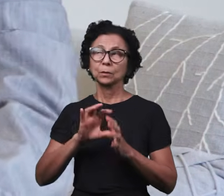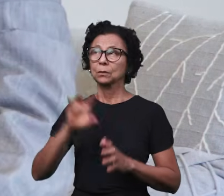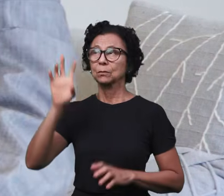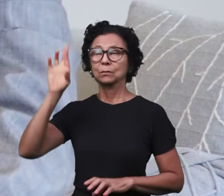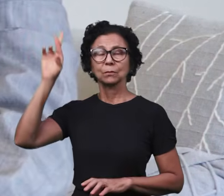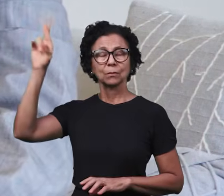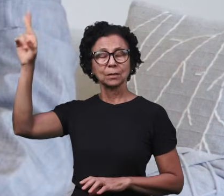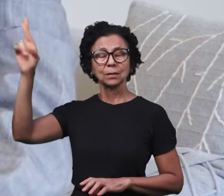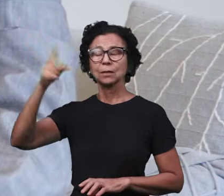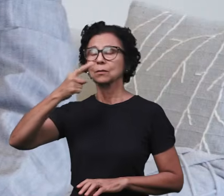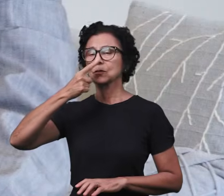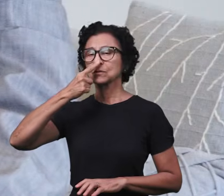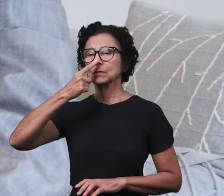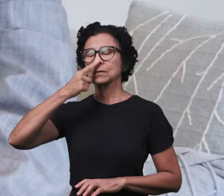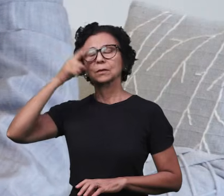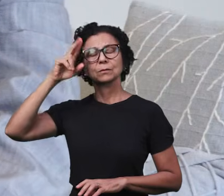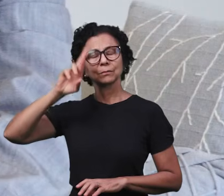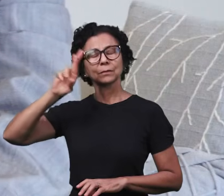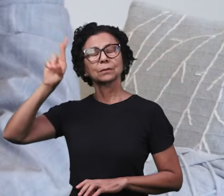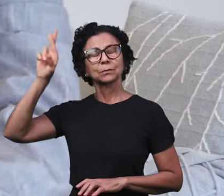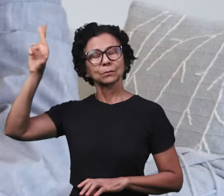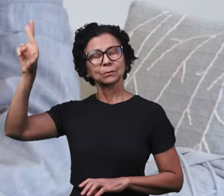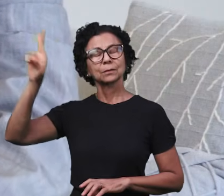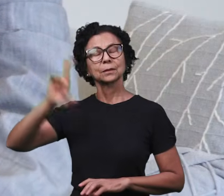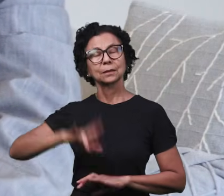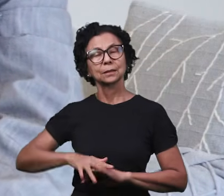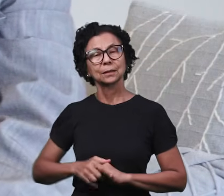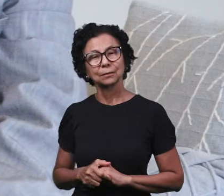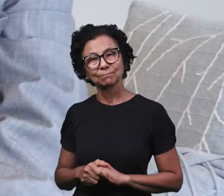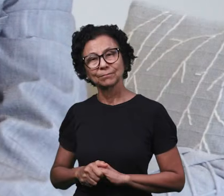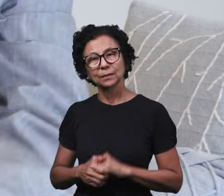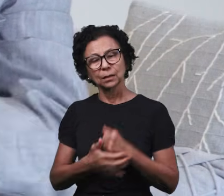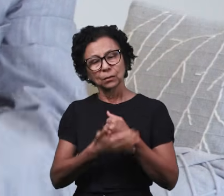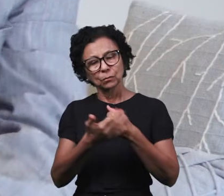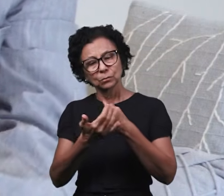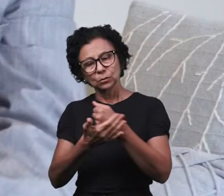comunhão é isso, né? Intimidade com o Senhor e acalentar a cada